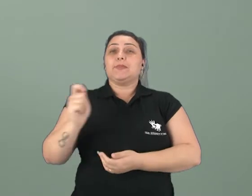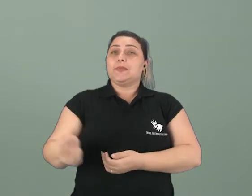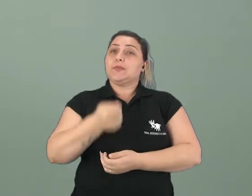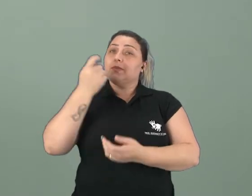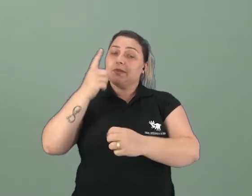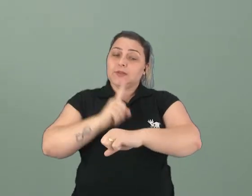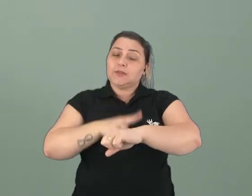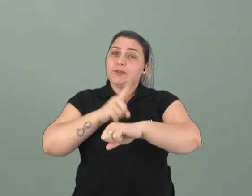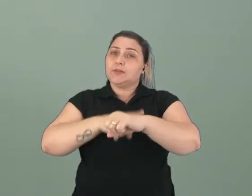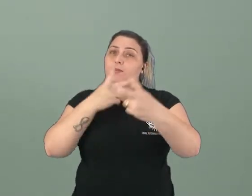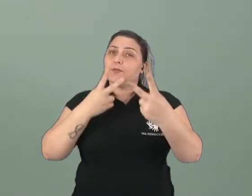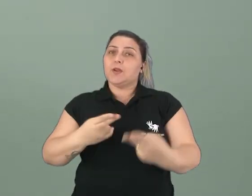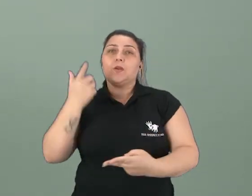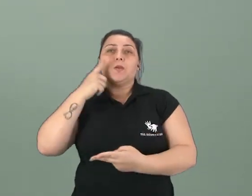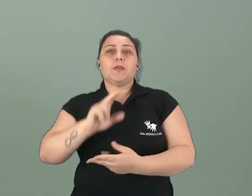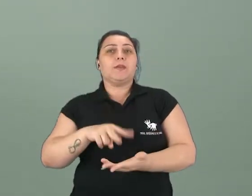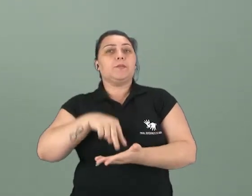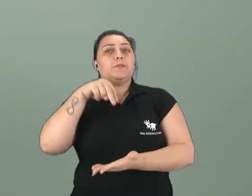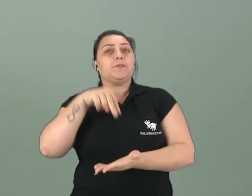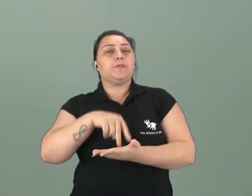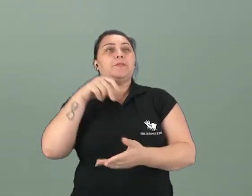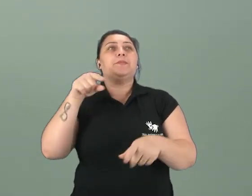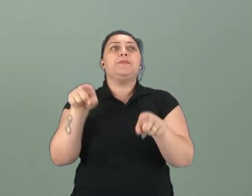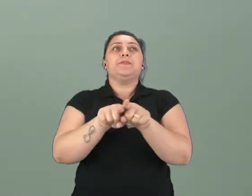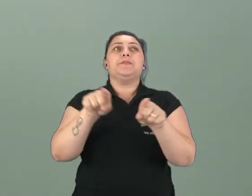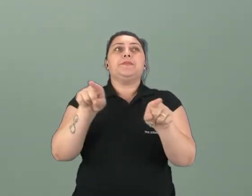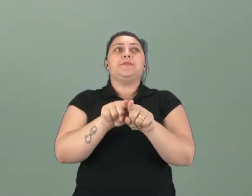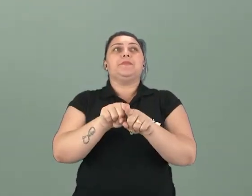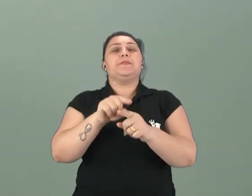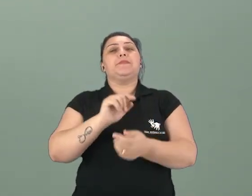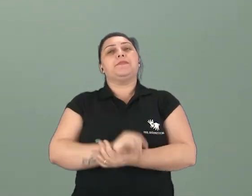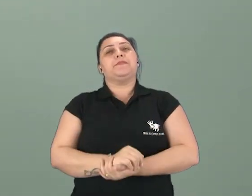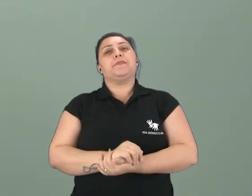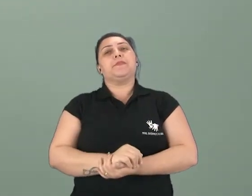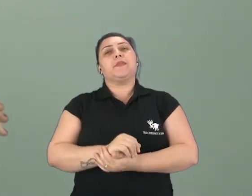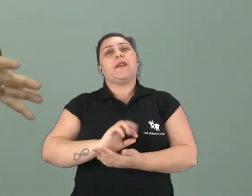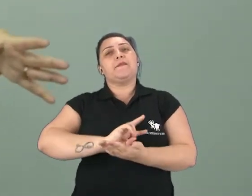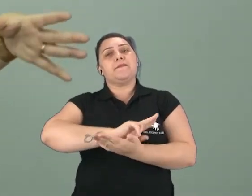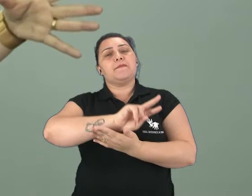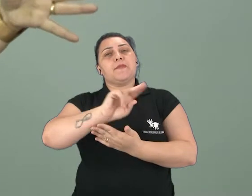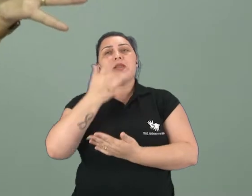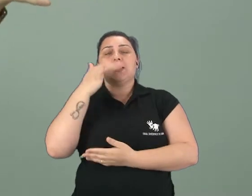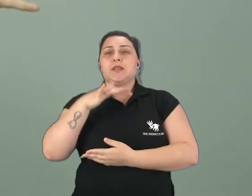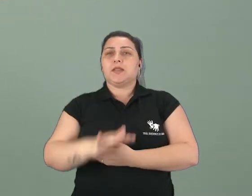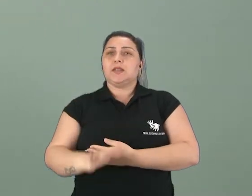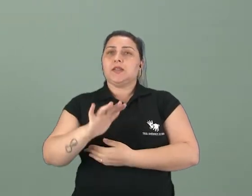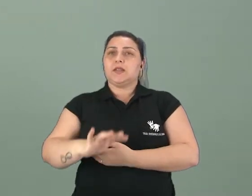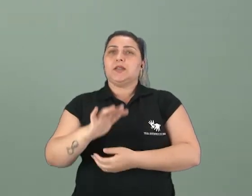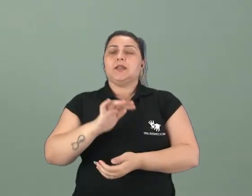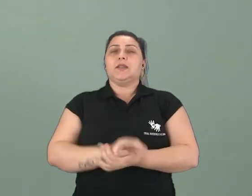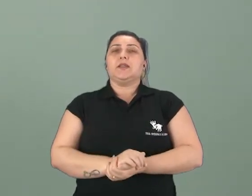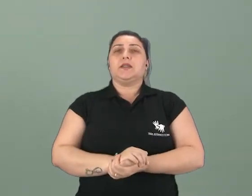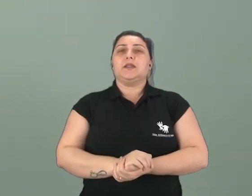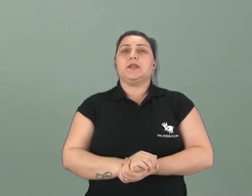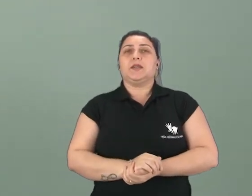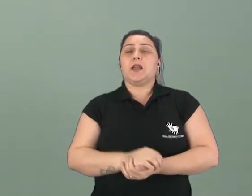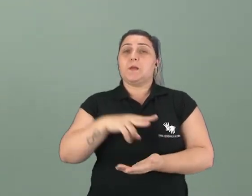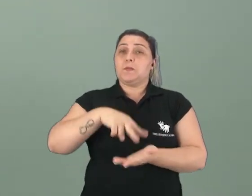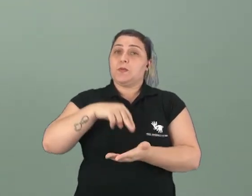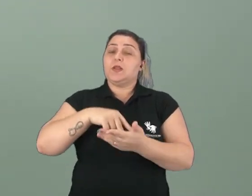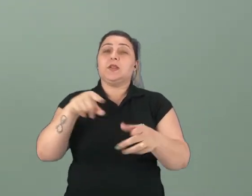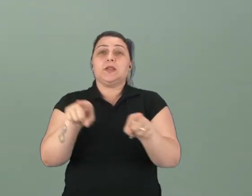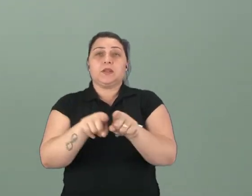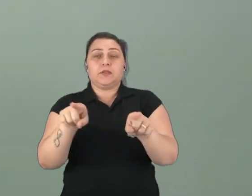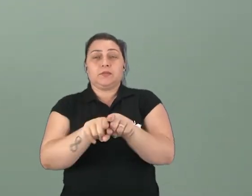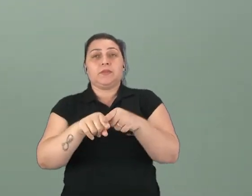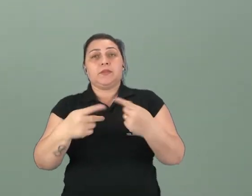mesmo tempo, ele consegue pular. E também tem vezes que ficam várias crianças naquela corda pulando também.